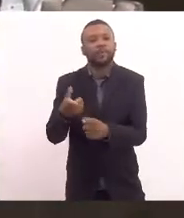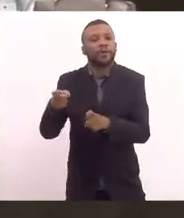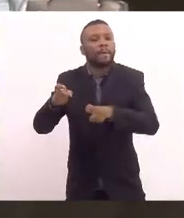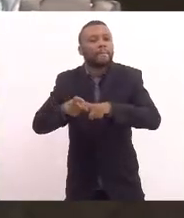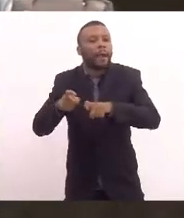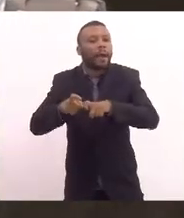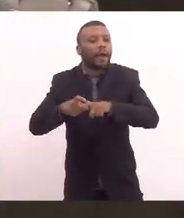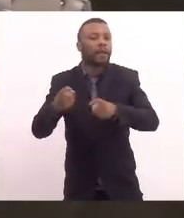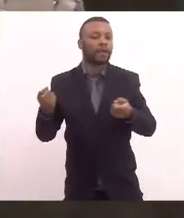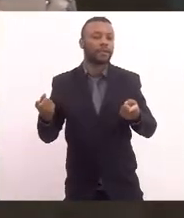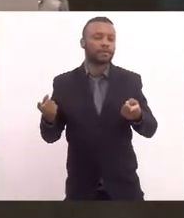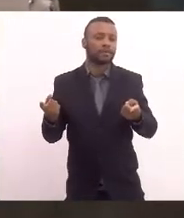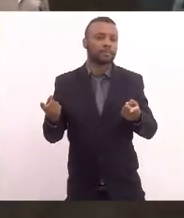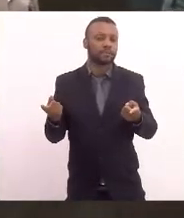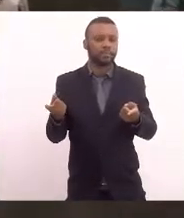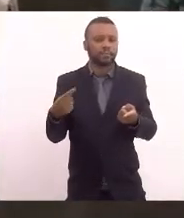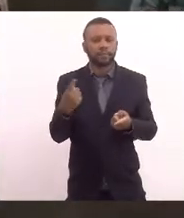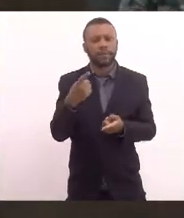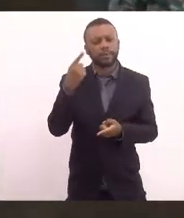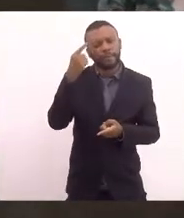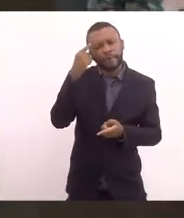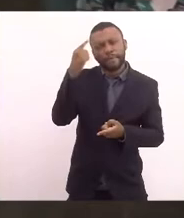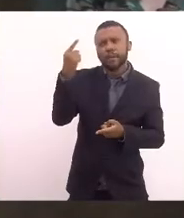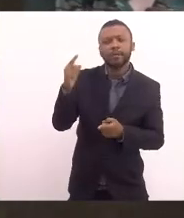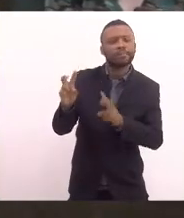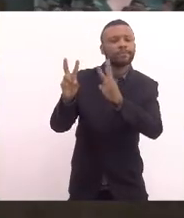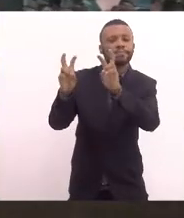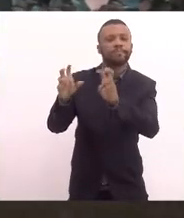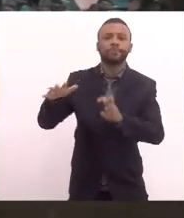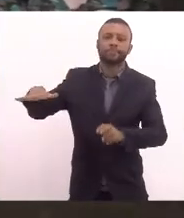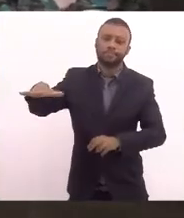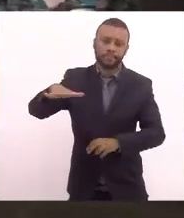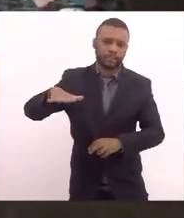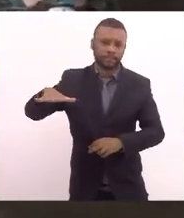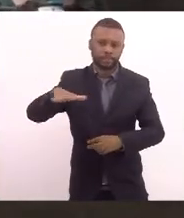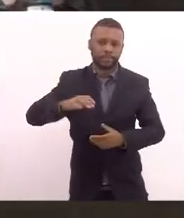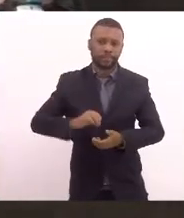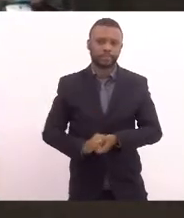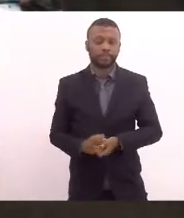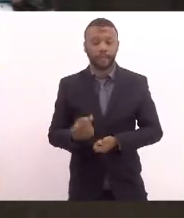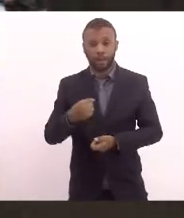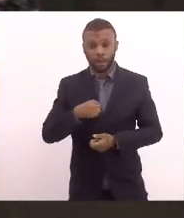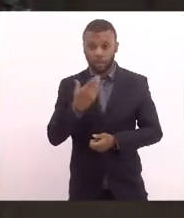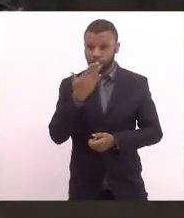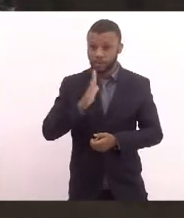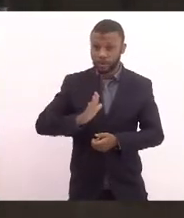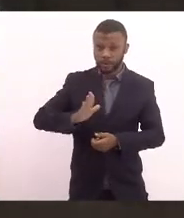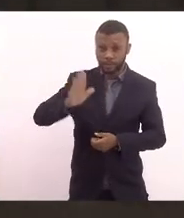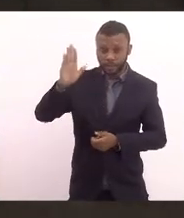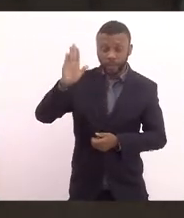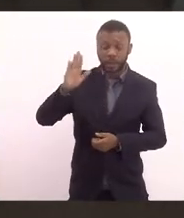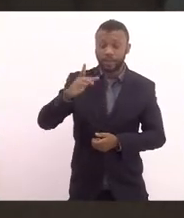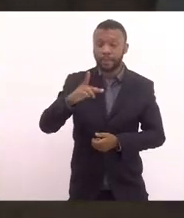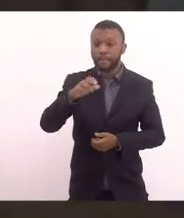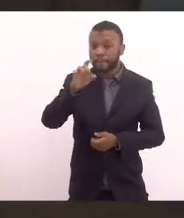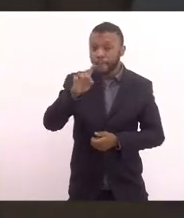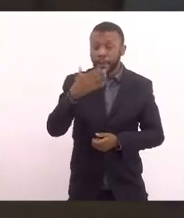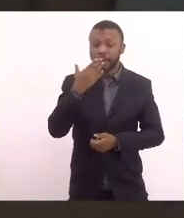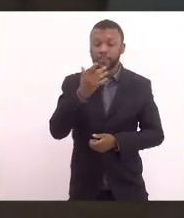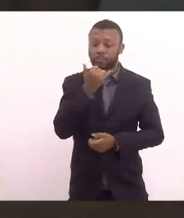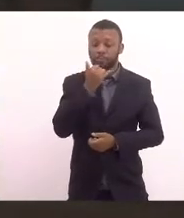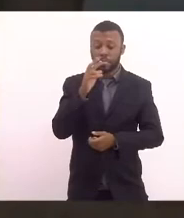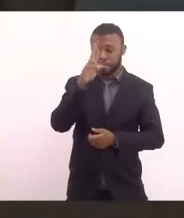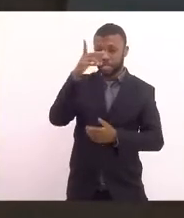está, sabe, pensando sobre isso? Eu sou candidata, pré-candidata, desculpa, eu